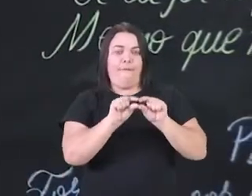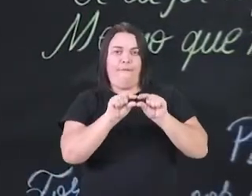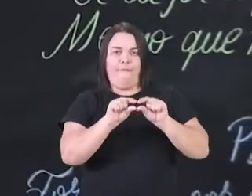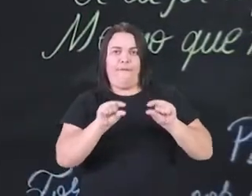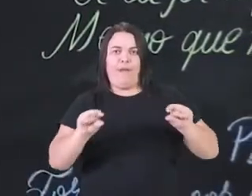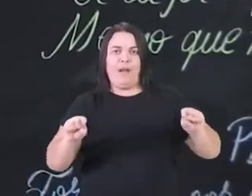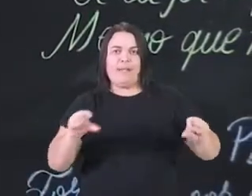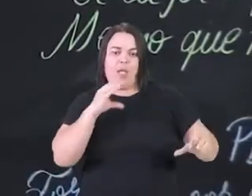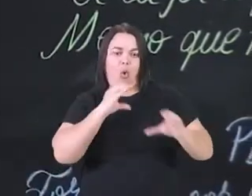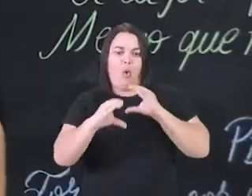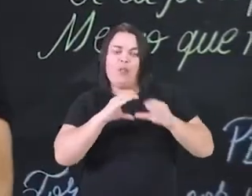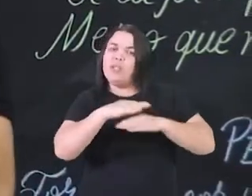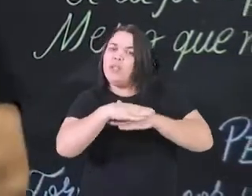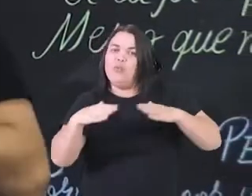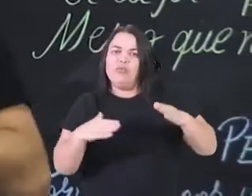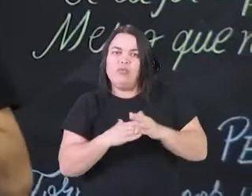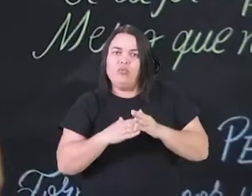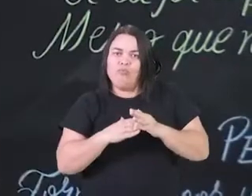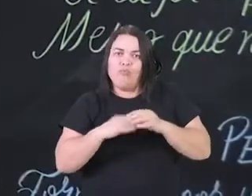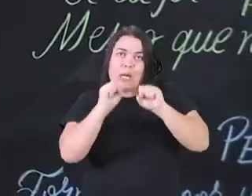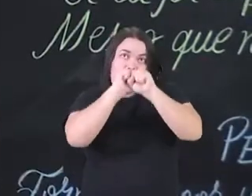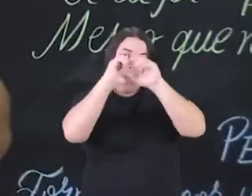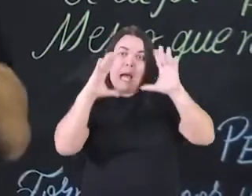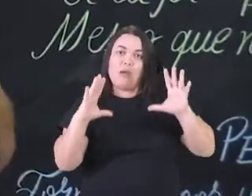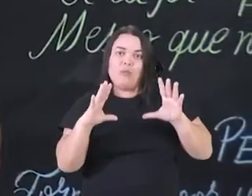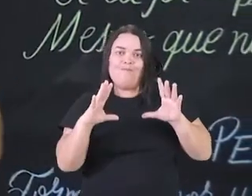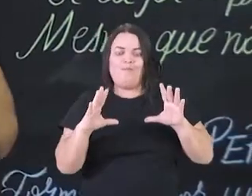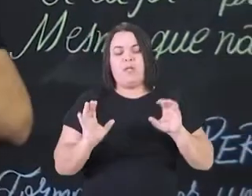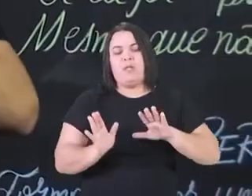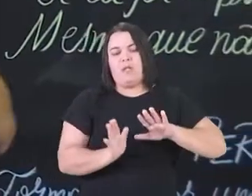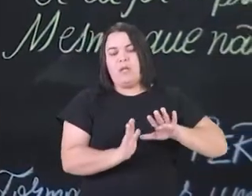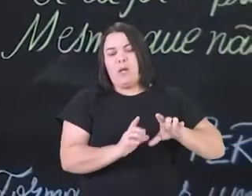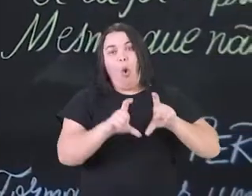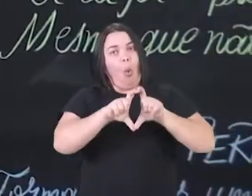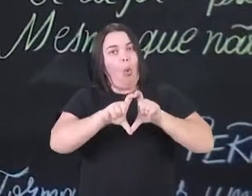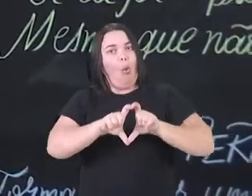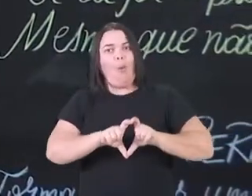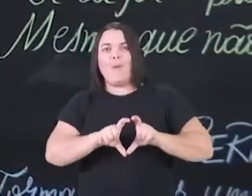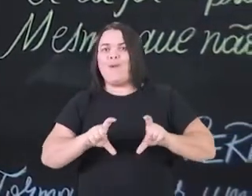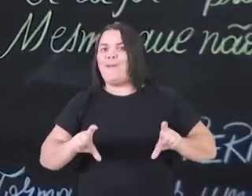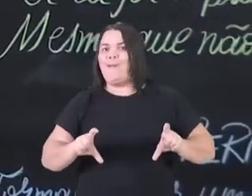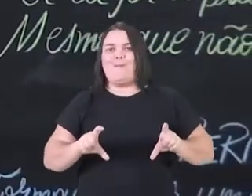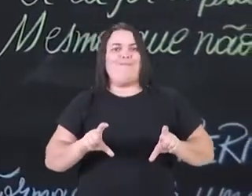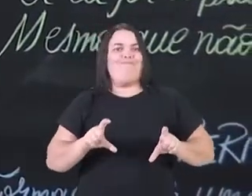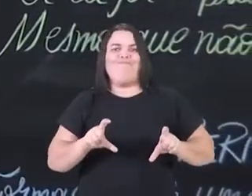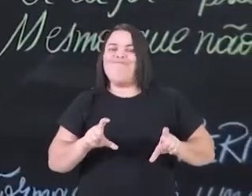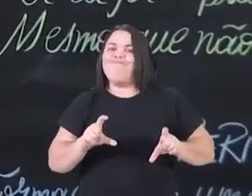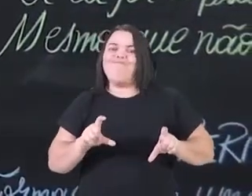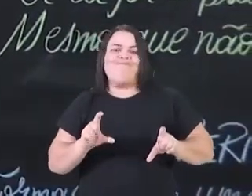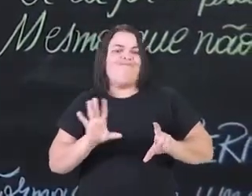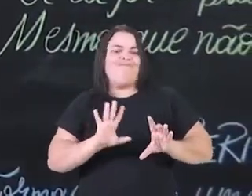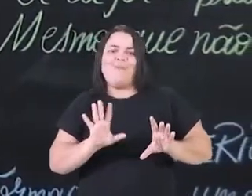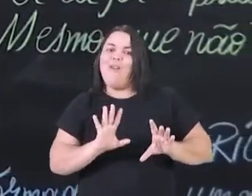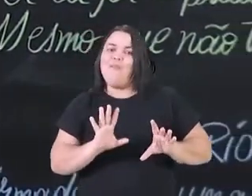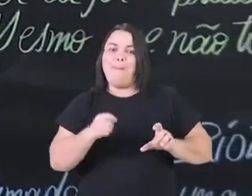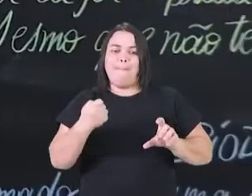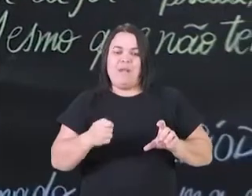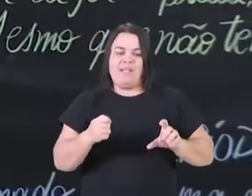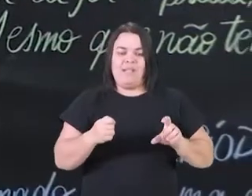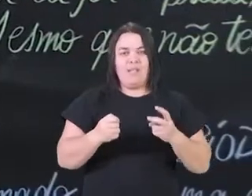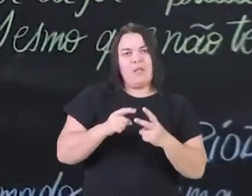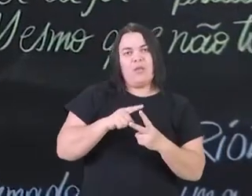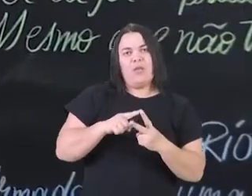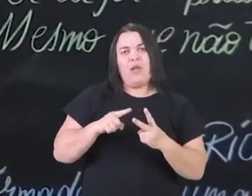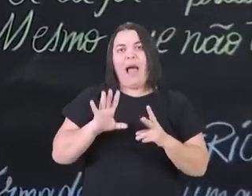reunir orações diversas por meio de conectivos e muitas vezes uma dessas orações não necessariamente vai apresentar um sentido